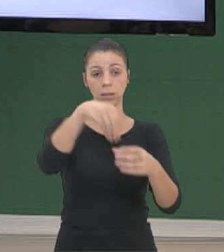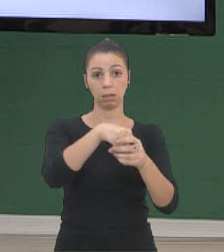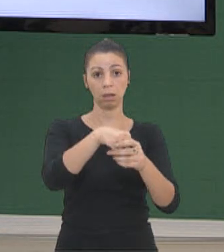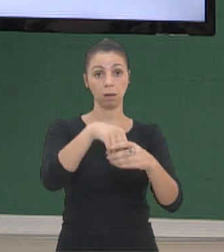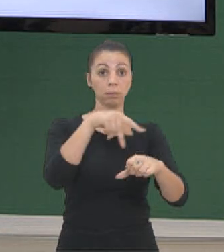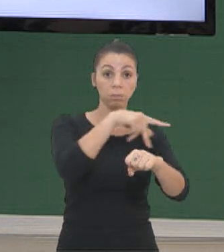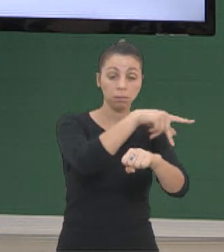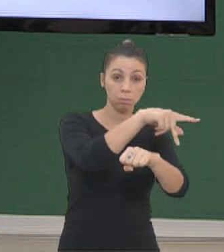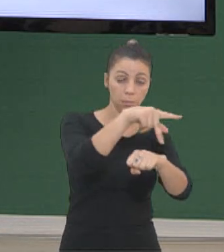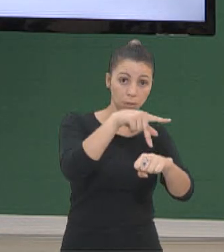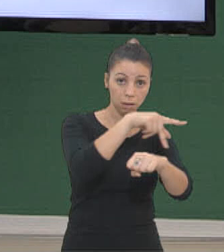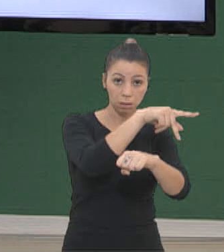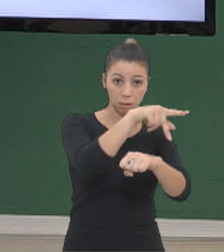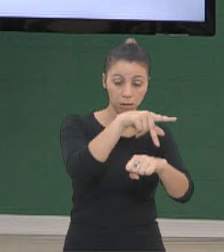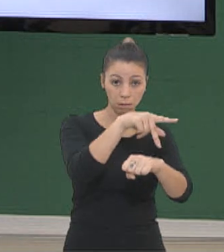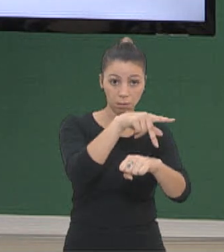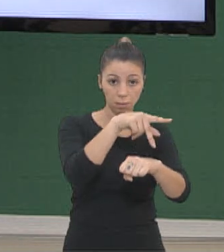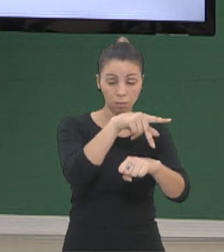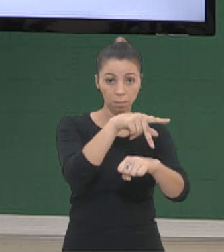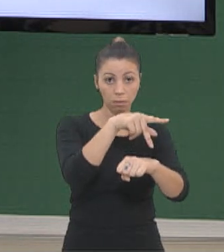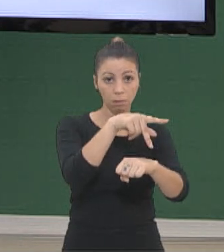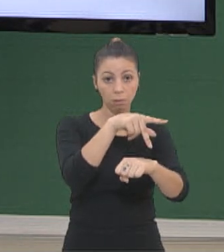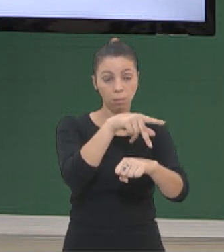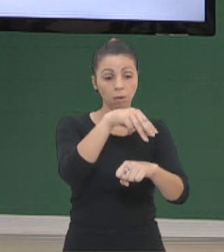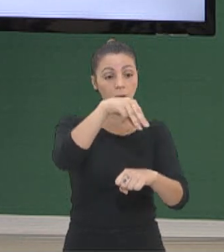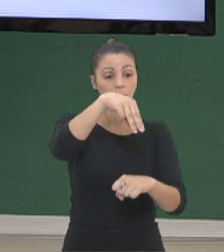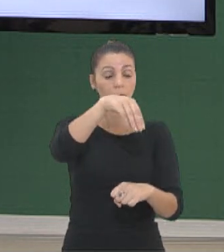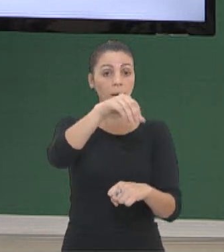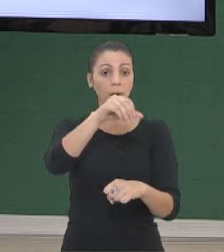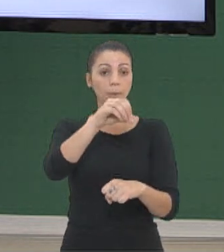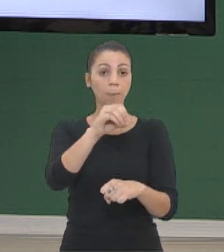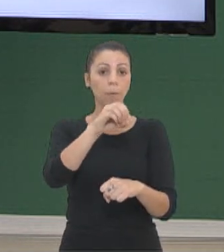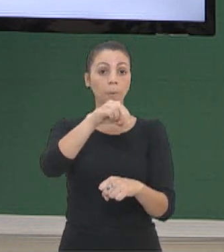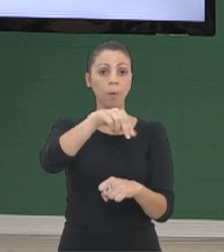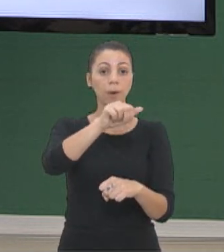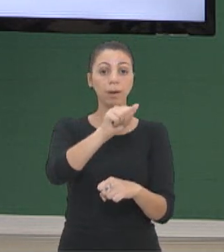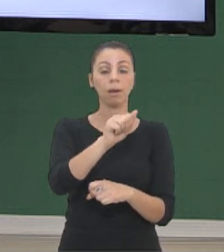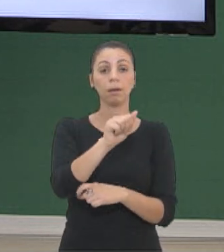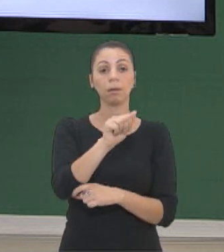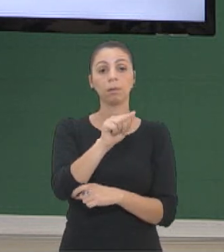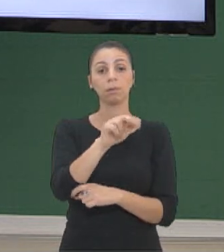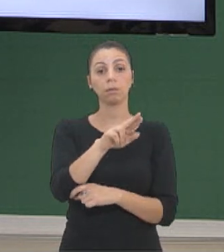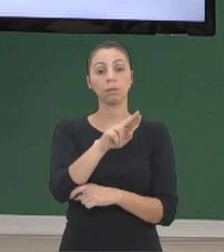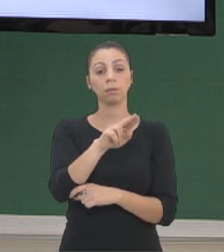Internamente, a monarquia vai tentar se organizar com revoltas para tentar devolver,